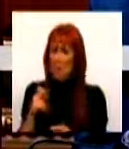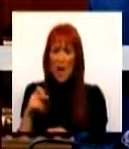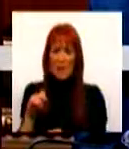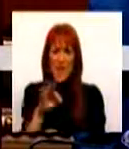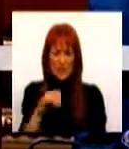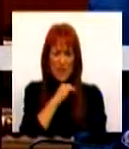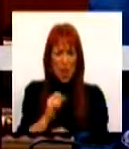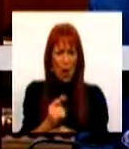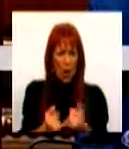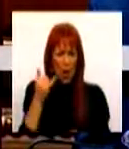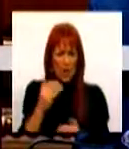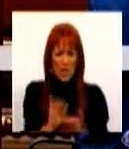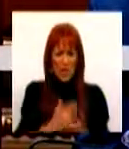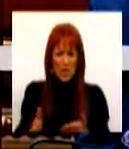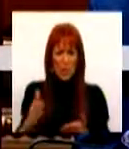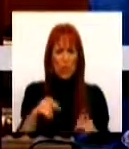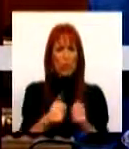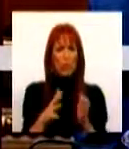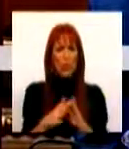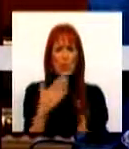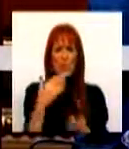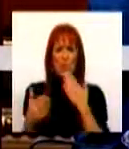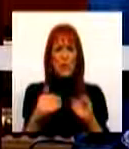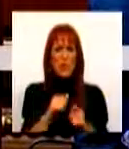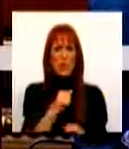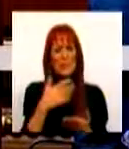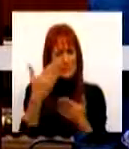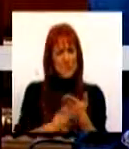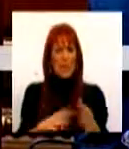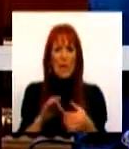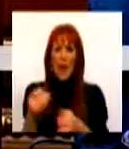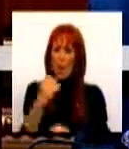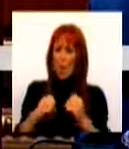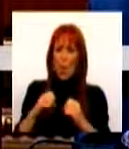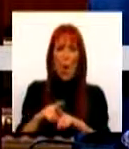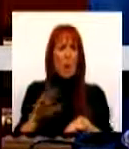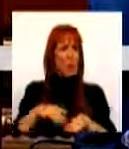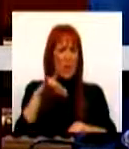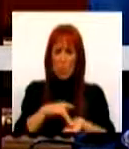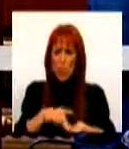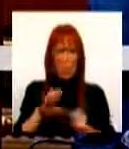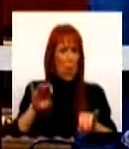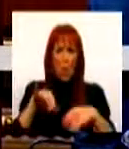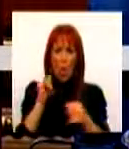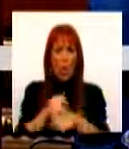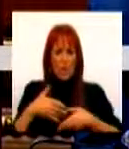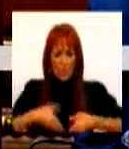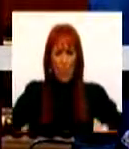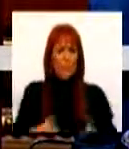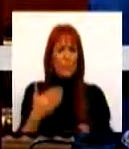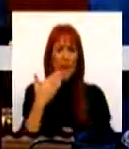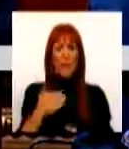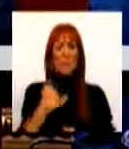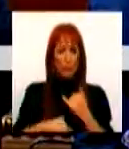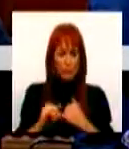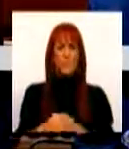autoriza automaticamente, a partir de agora, todos os pedidos de substituição relacionados com a ausência, seja por doença, seja por maternidade. Muito obrigado.